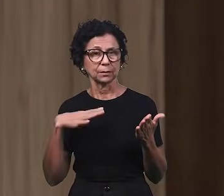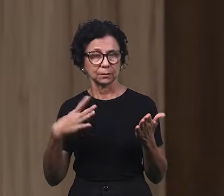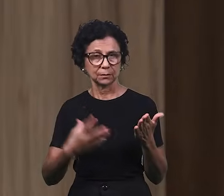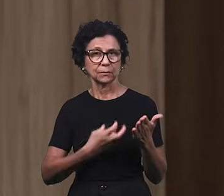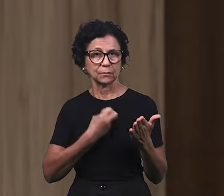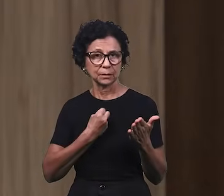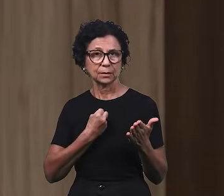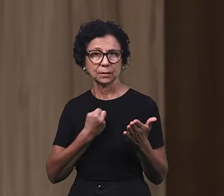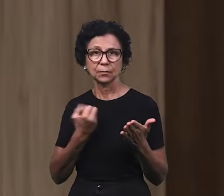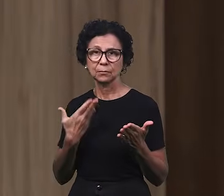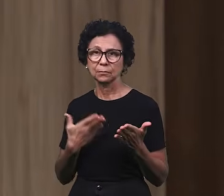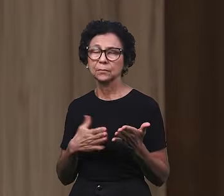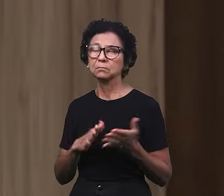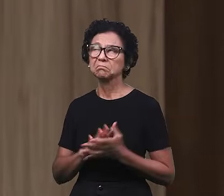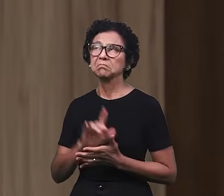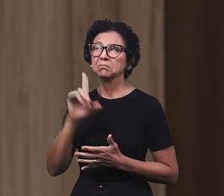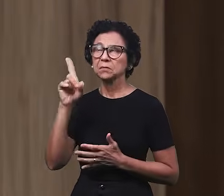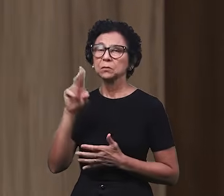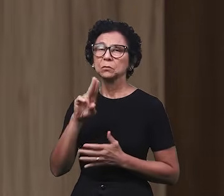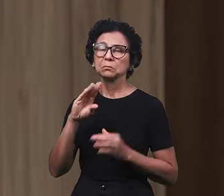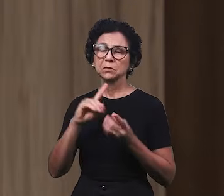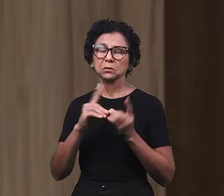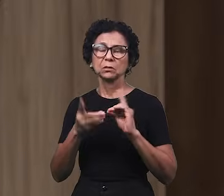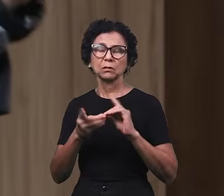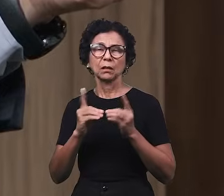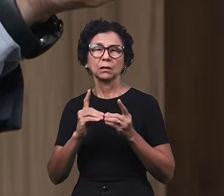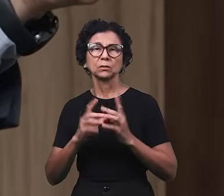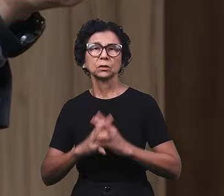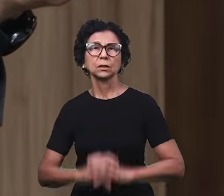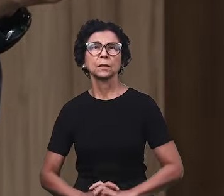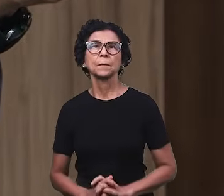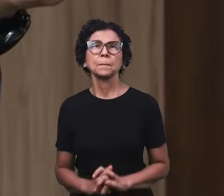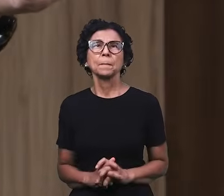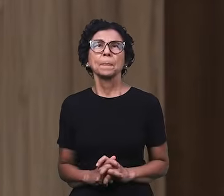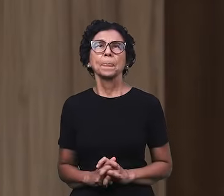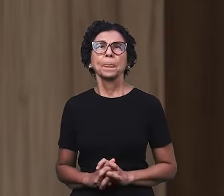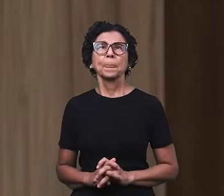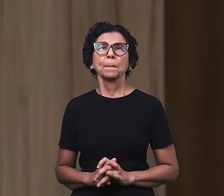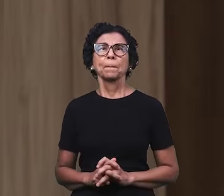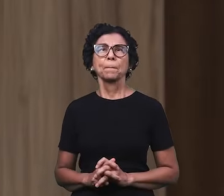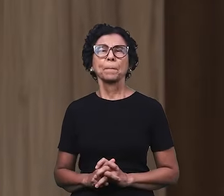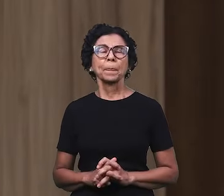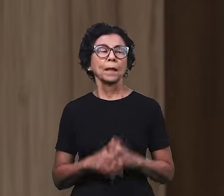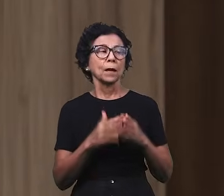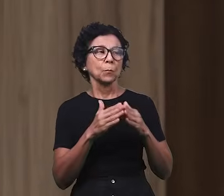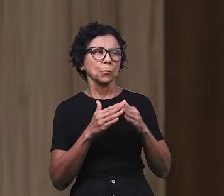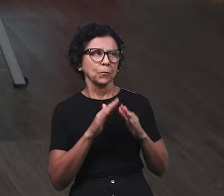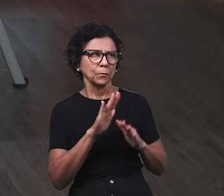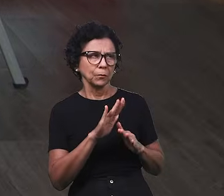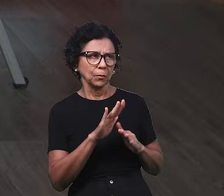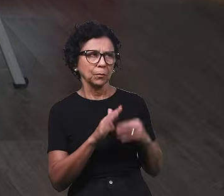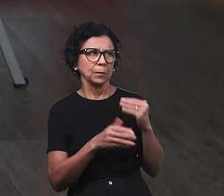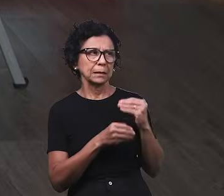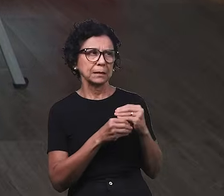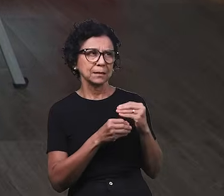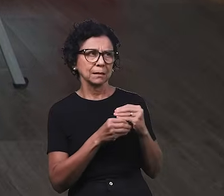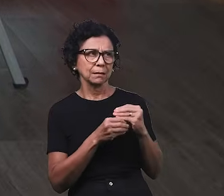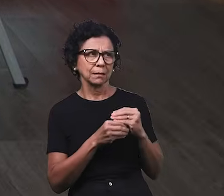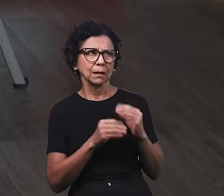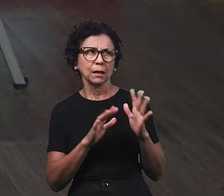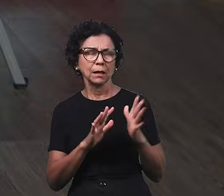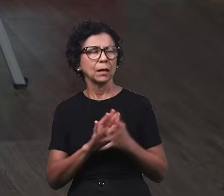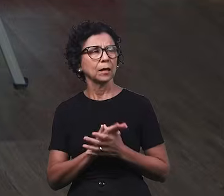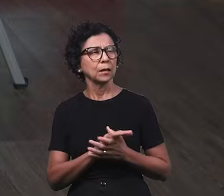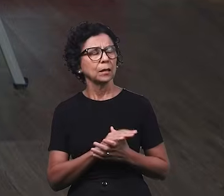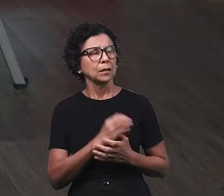faz parte da didática de Deus. Um outro aspecto... Me permite aqui uma colocação sobre isso, né? O que